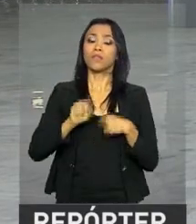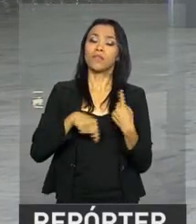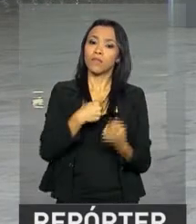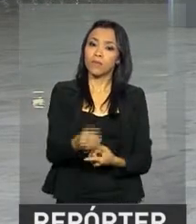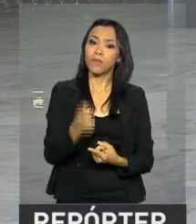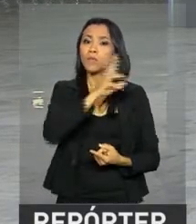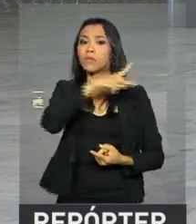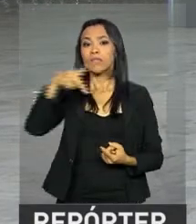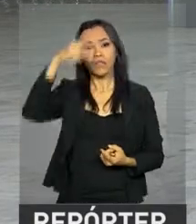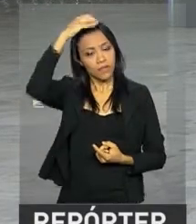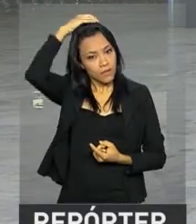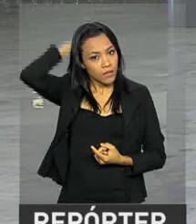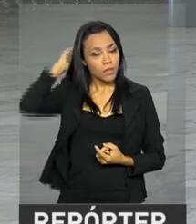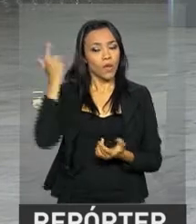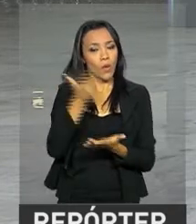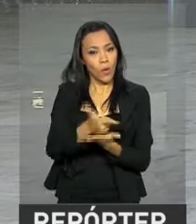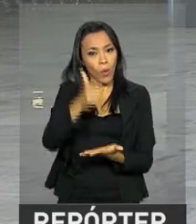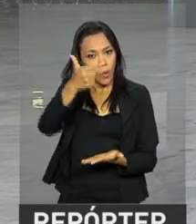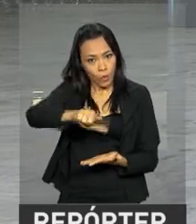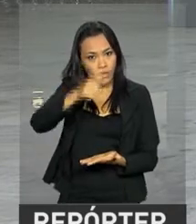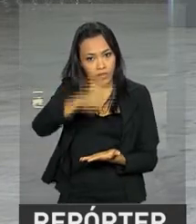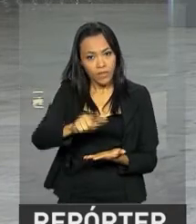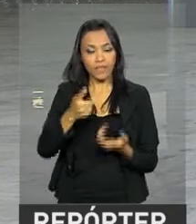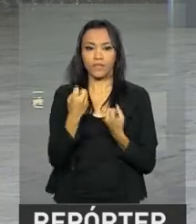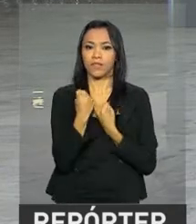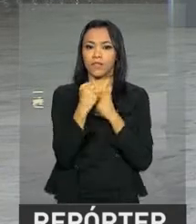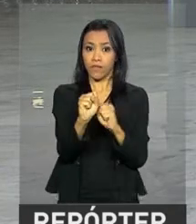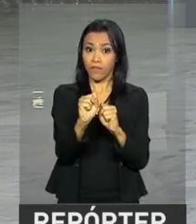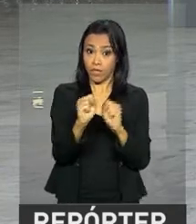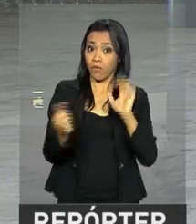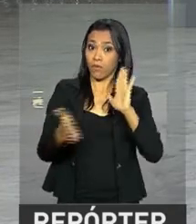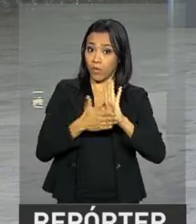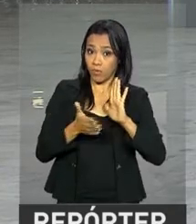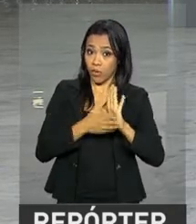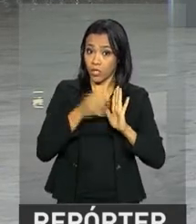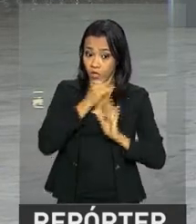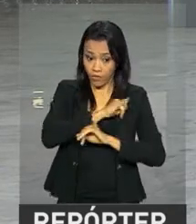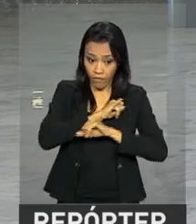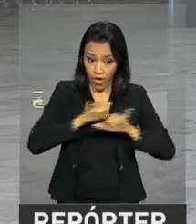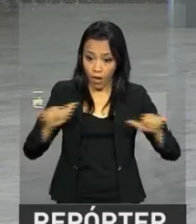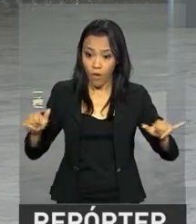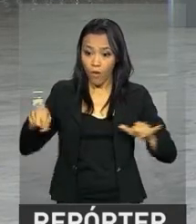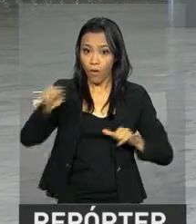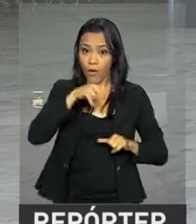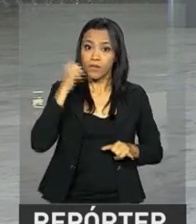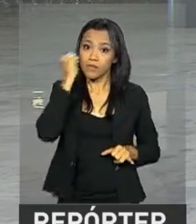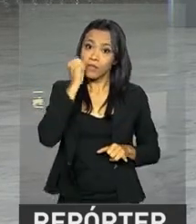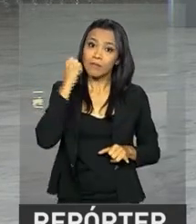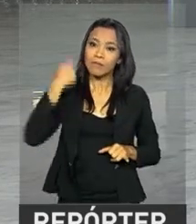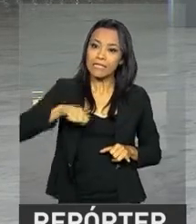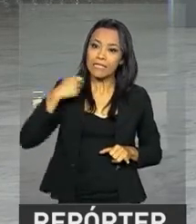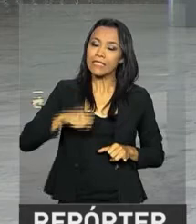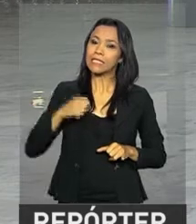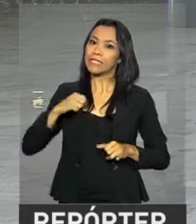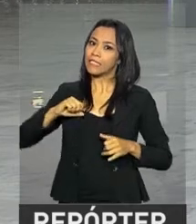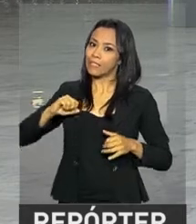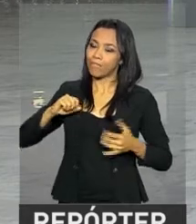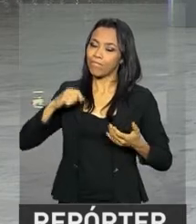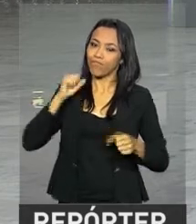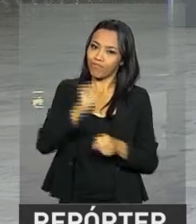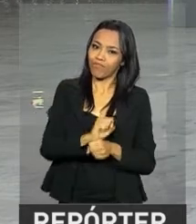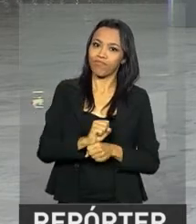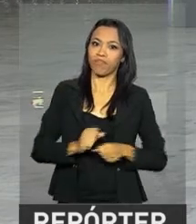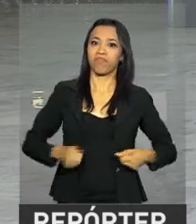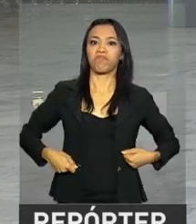defendeu mais uma vez a aprovação da proposta e disse aos senadores que é preciso frear o déficit nas contas públicas vamos